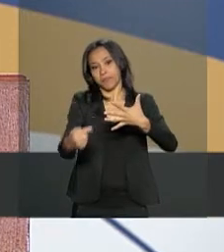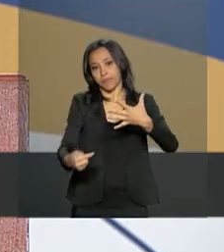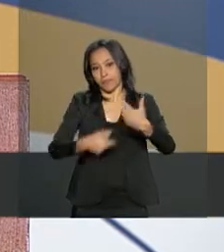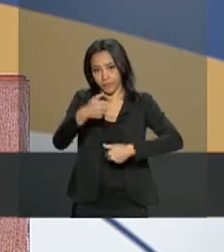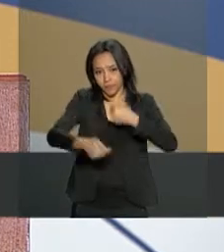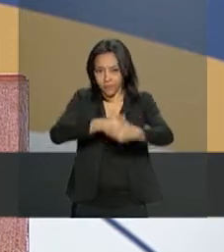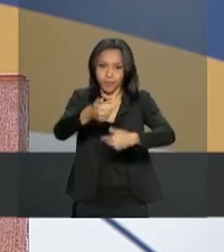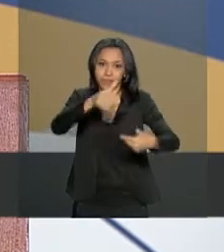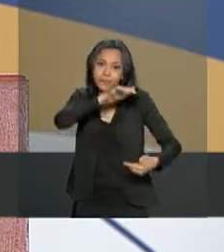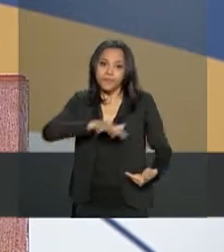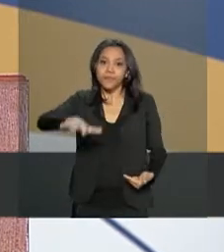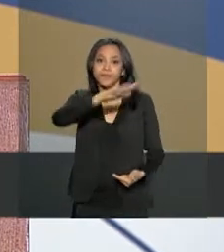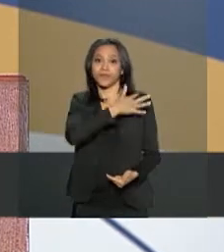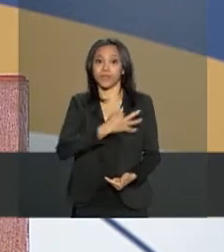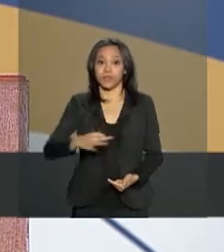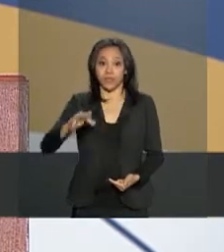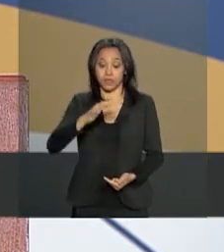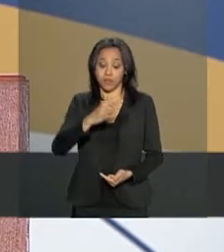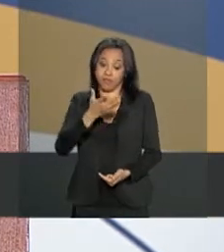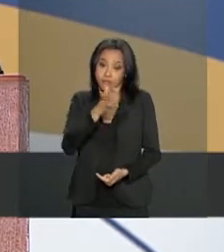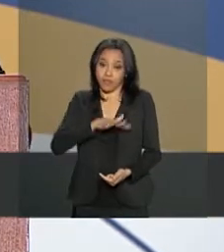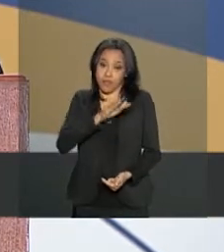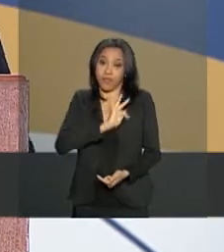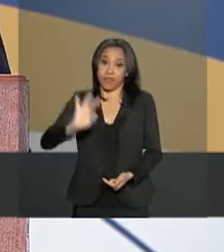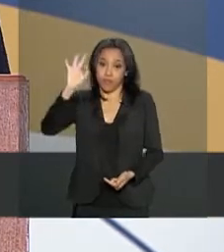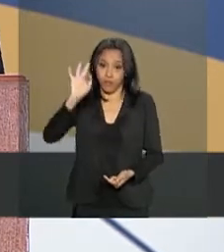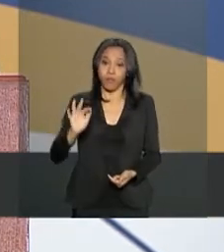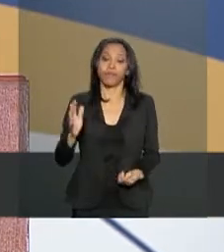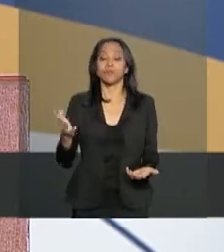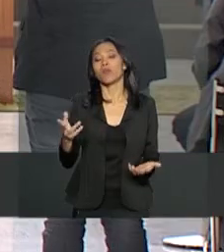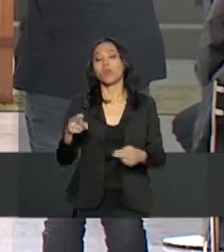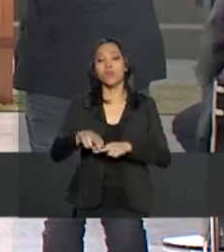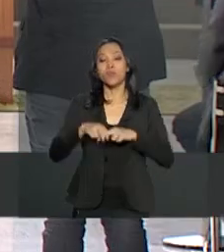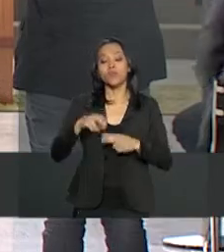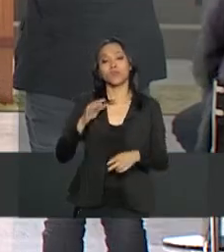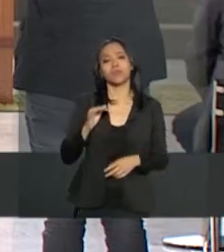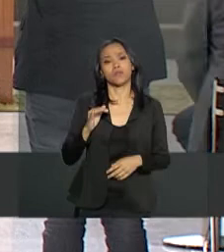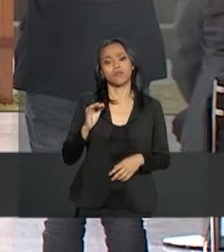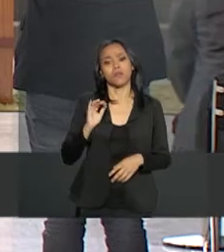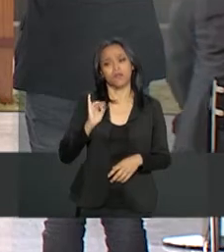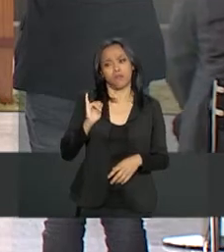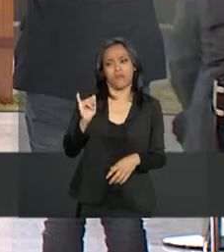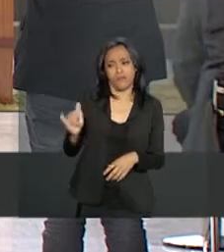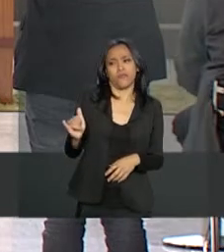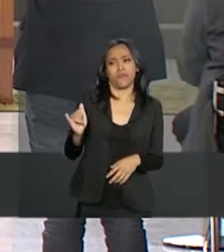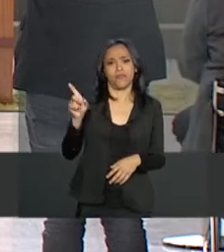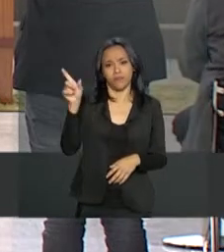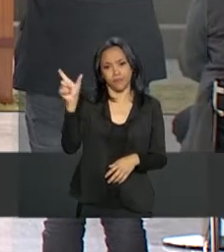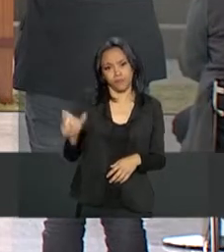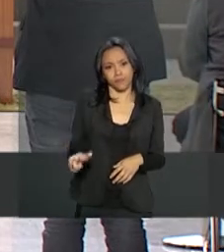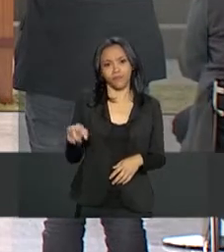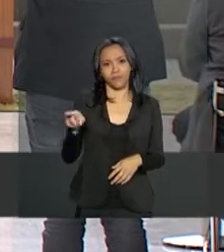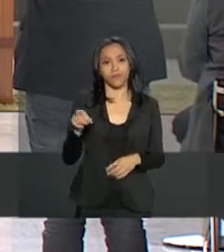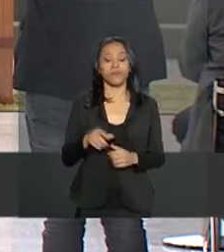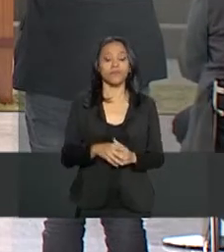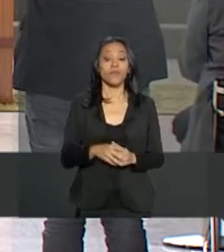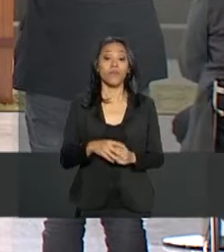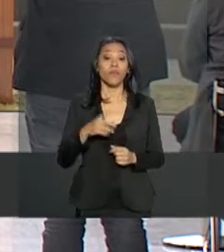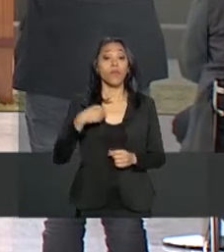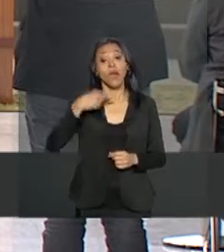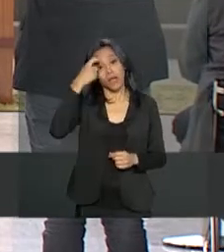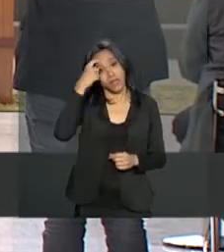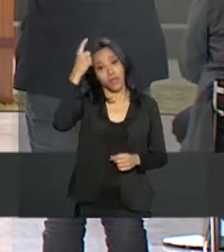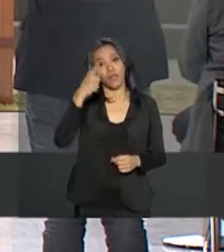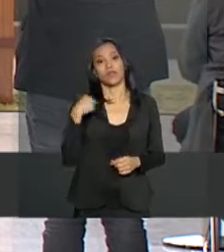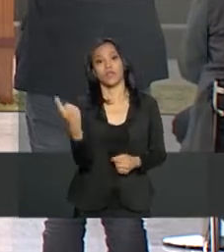mas com uma convicção eo padilha meu trabalho muito acentuada a ideia de que nós